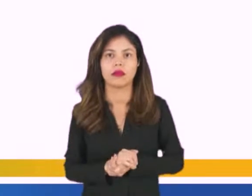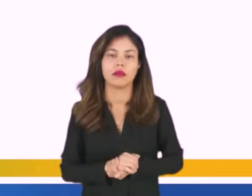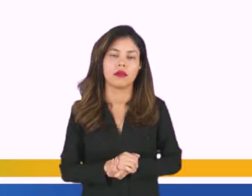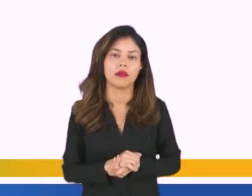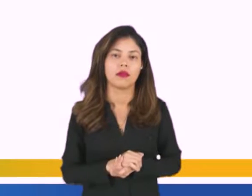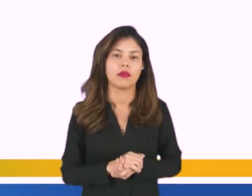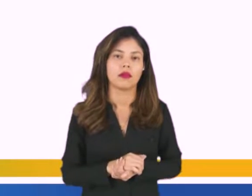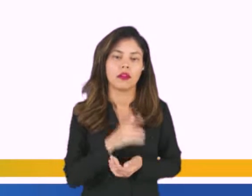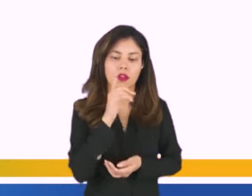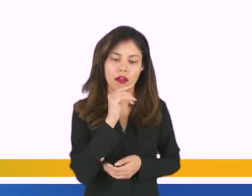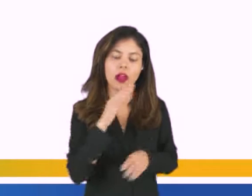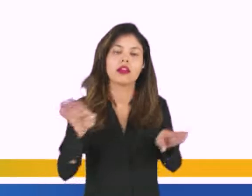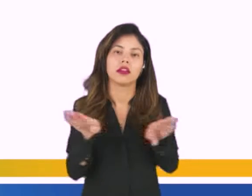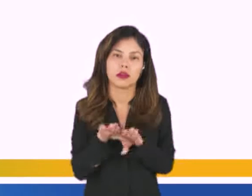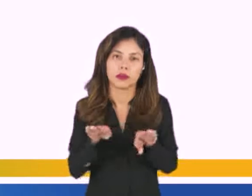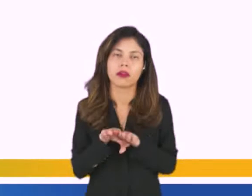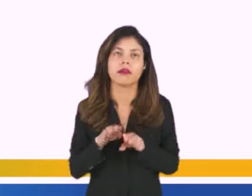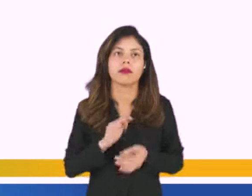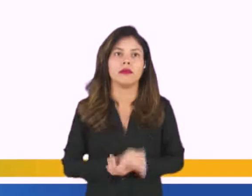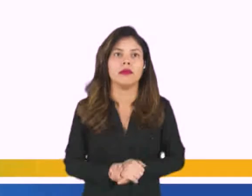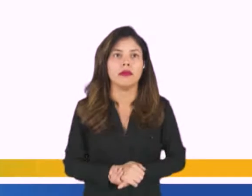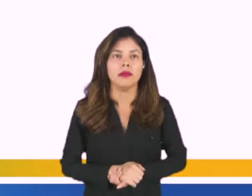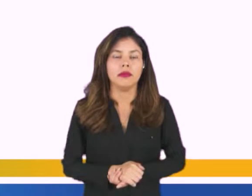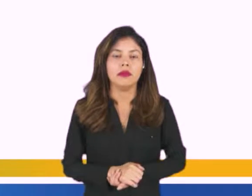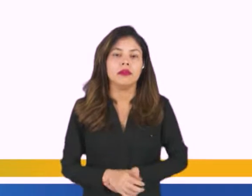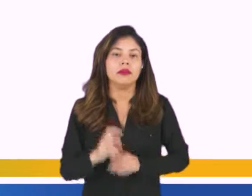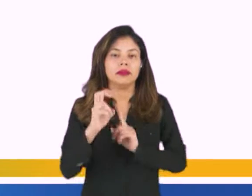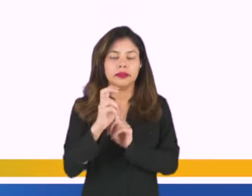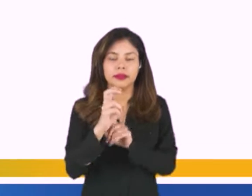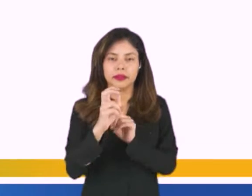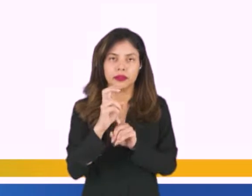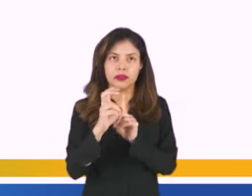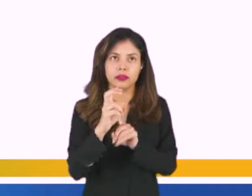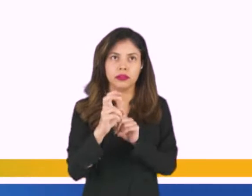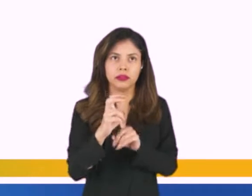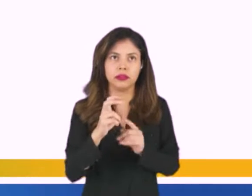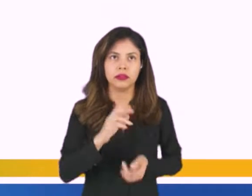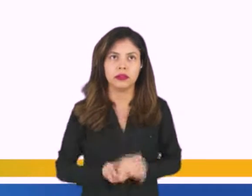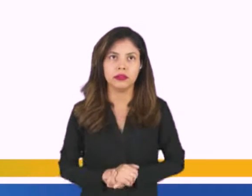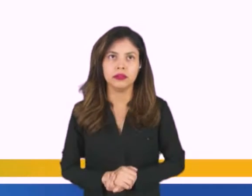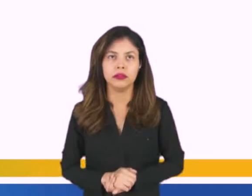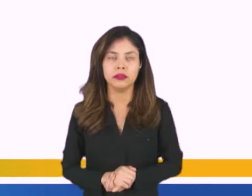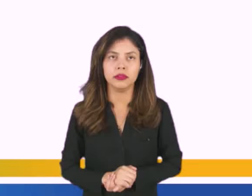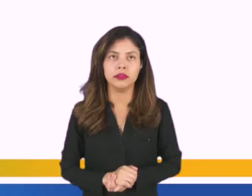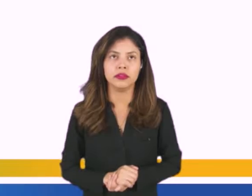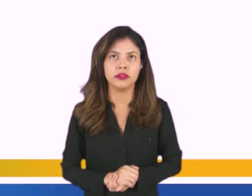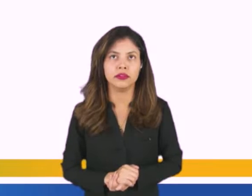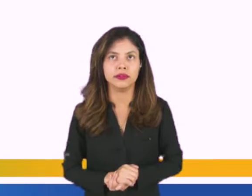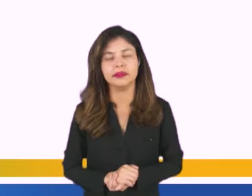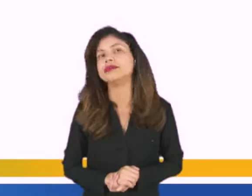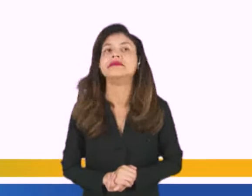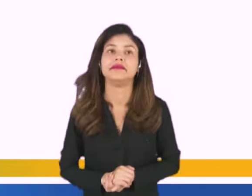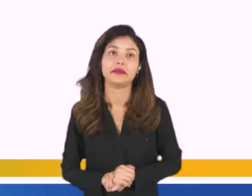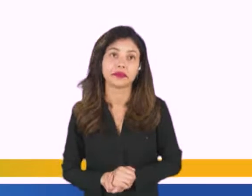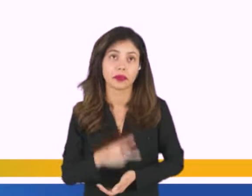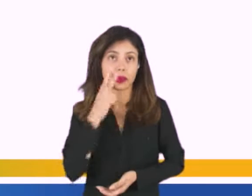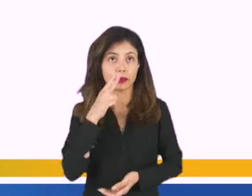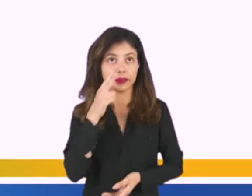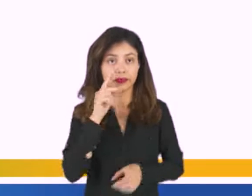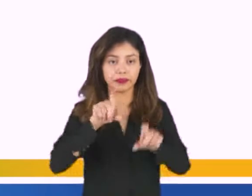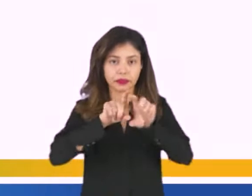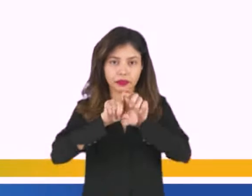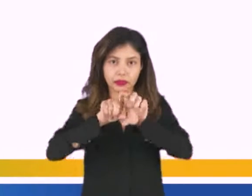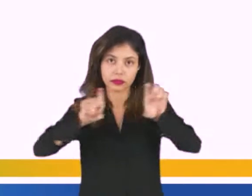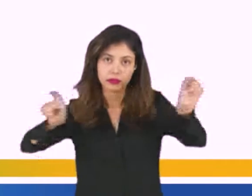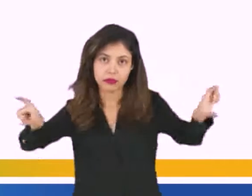de ser miscível com a água. Logo no número 5, na substância número 5, nós vemos uma